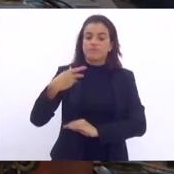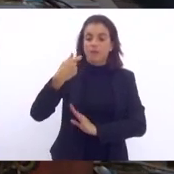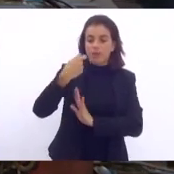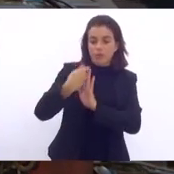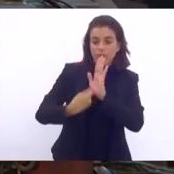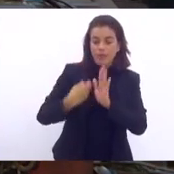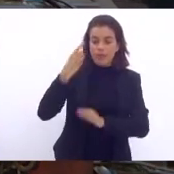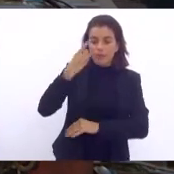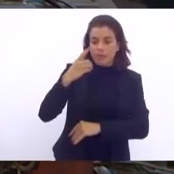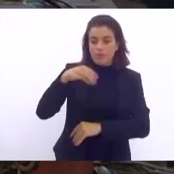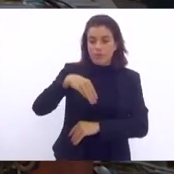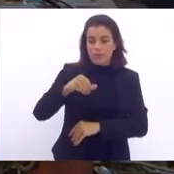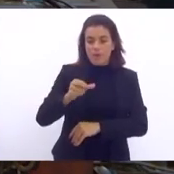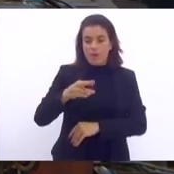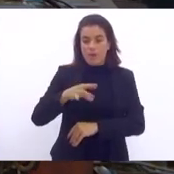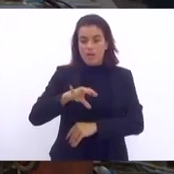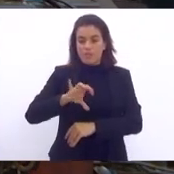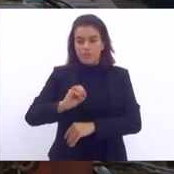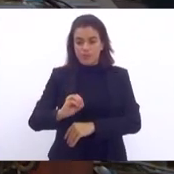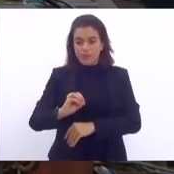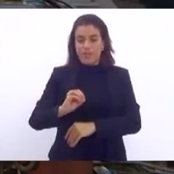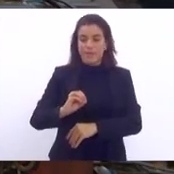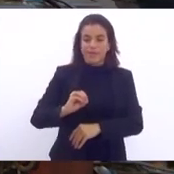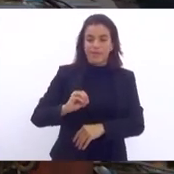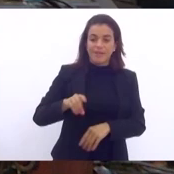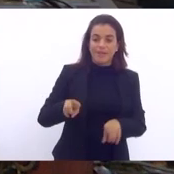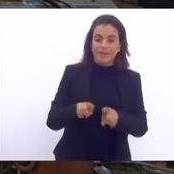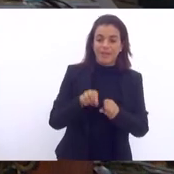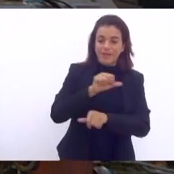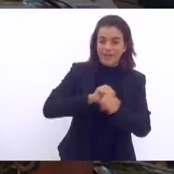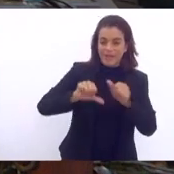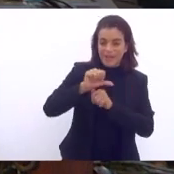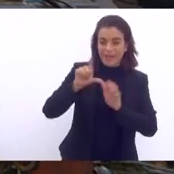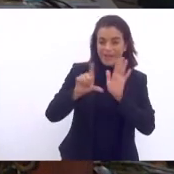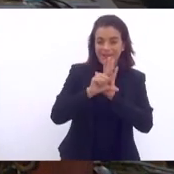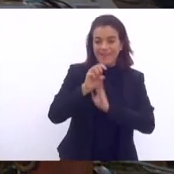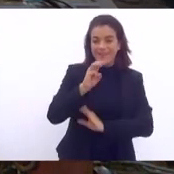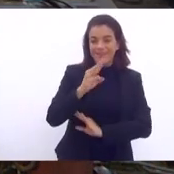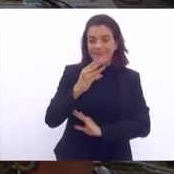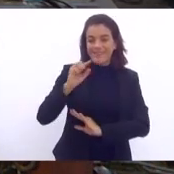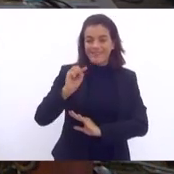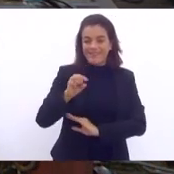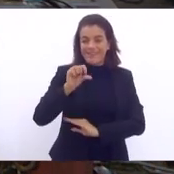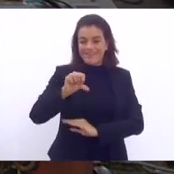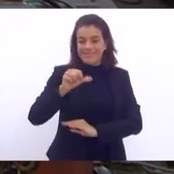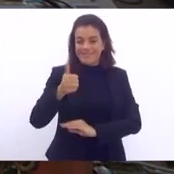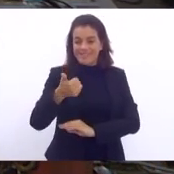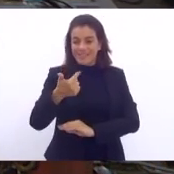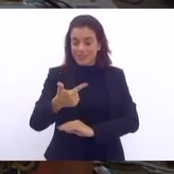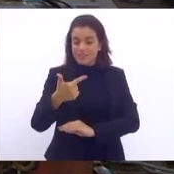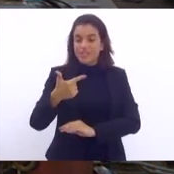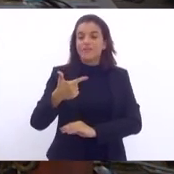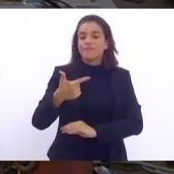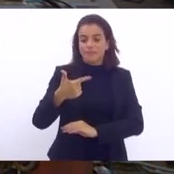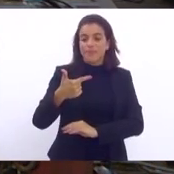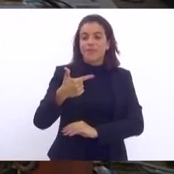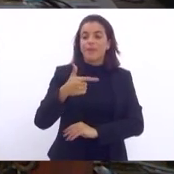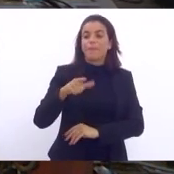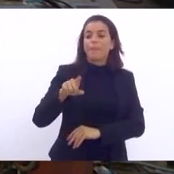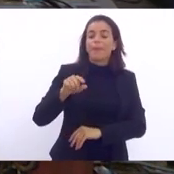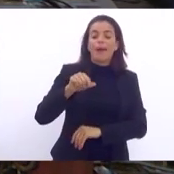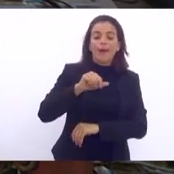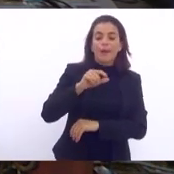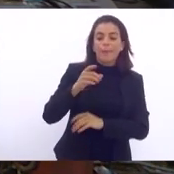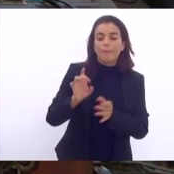que altera a lei número 3.912, de 25 de julho de 2002, para permitir o cômputo do tempo de